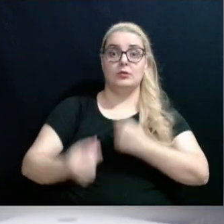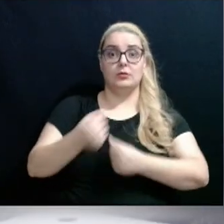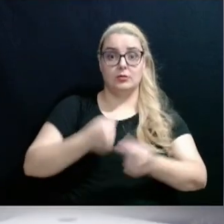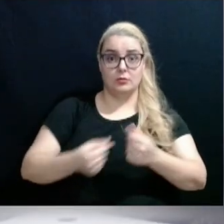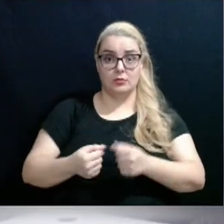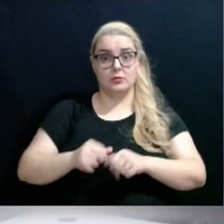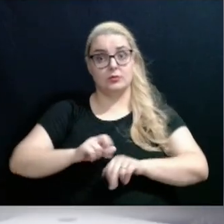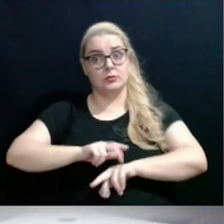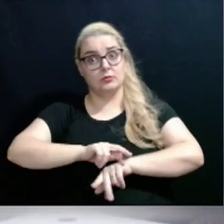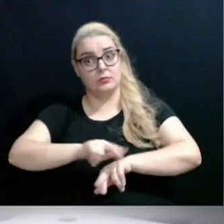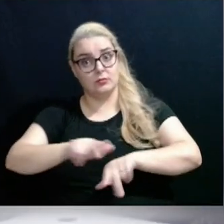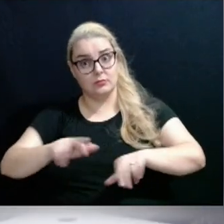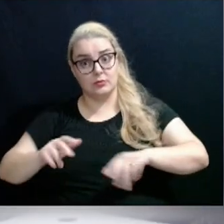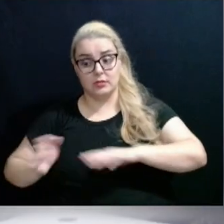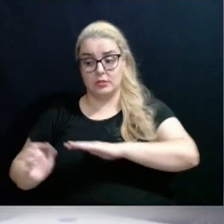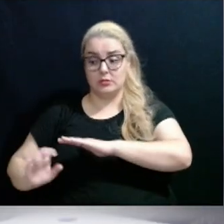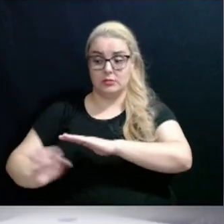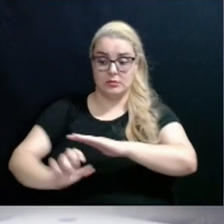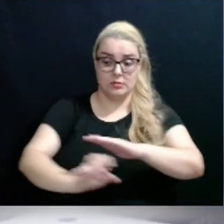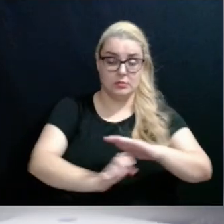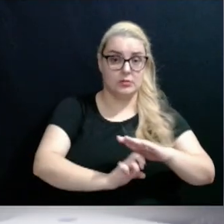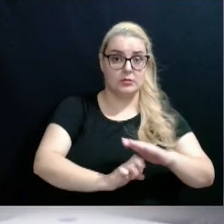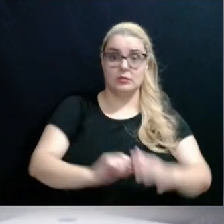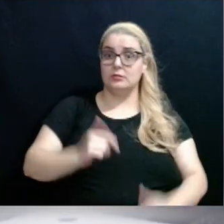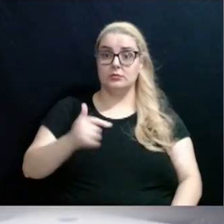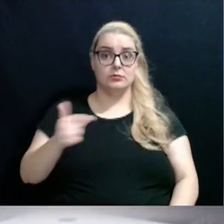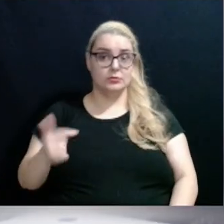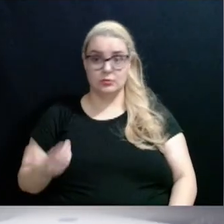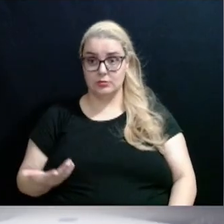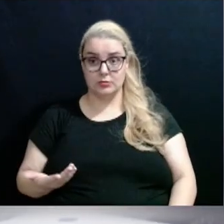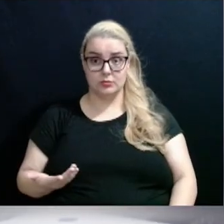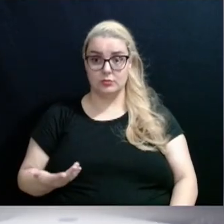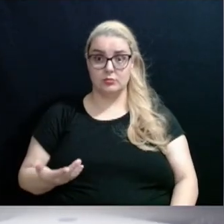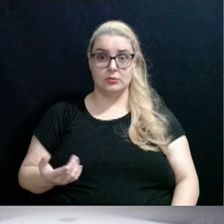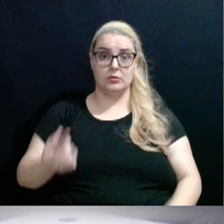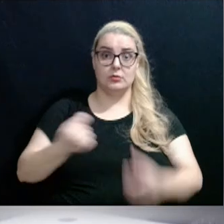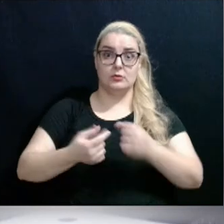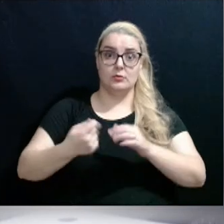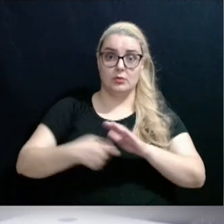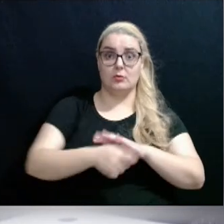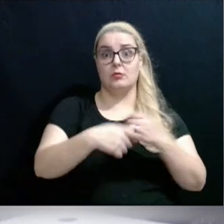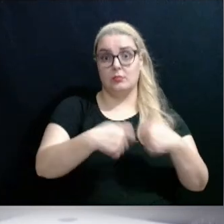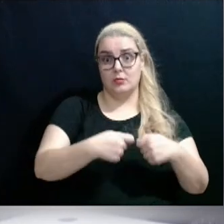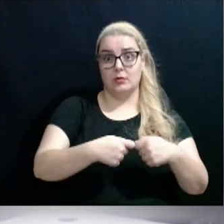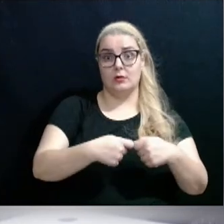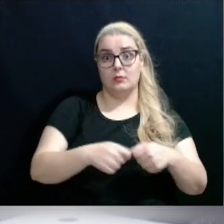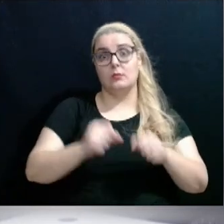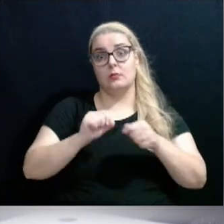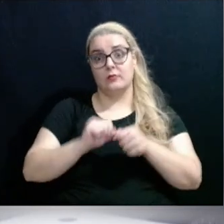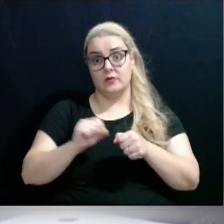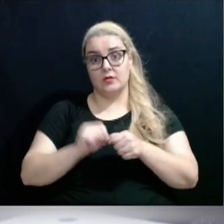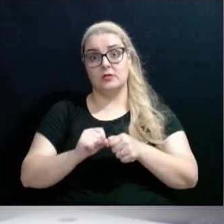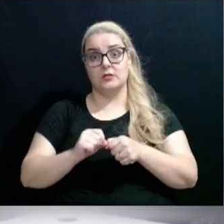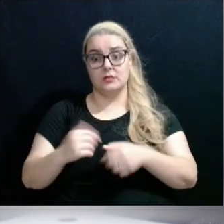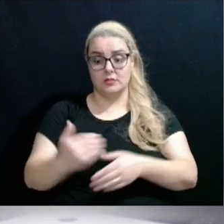muitas empresas não tiveram aquele aporte financeiro necessário para realizar